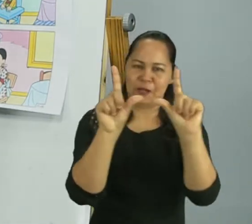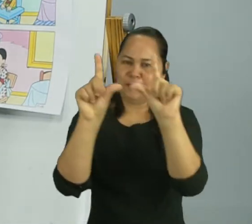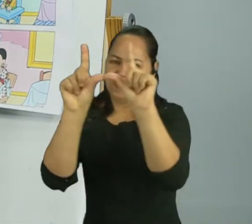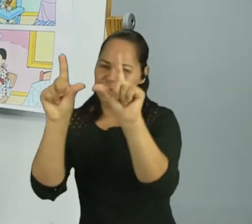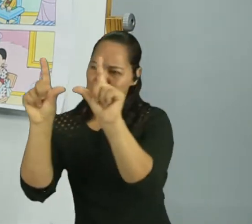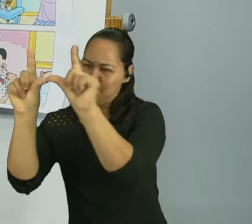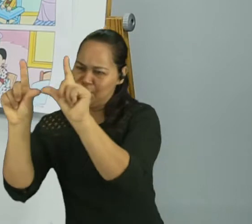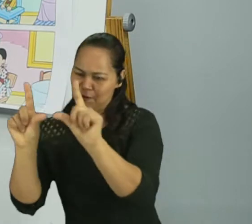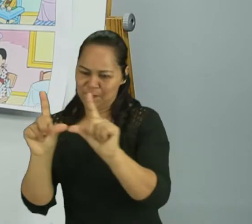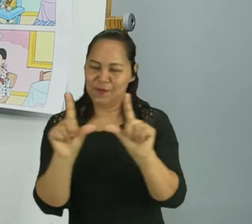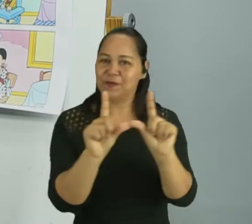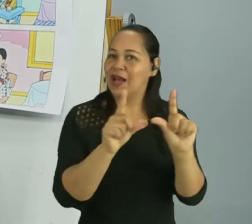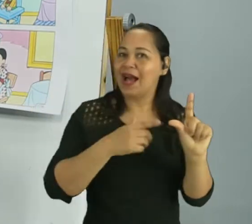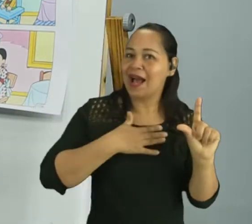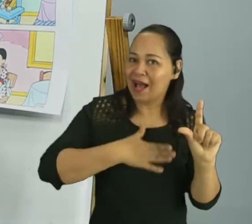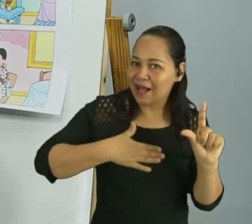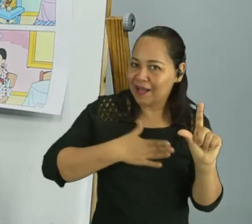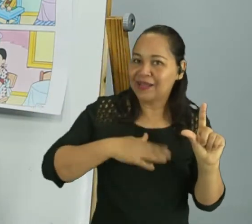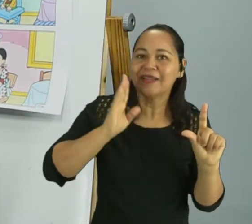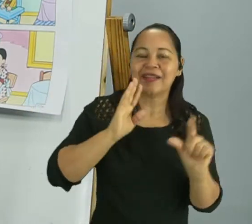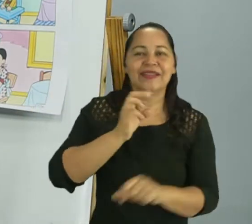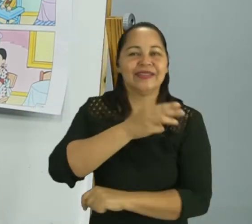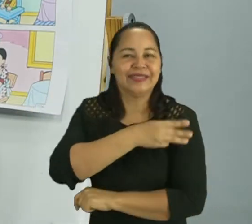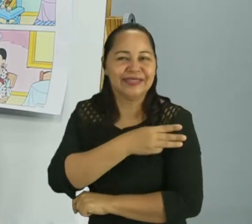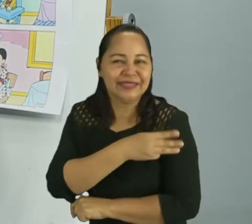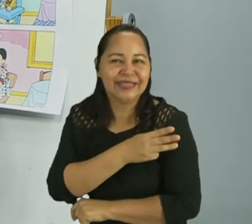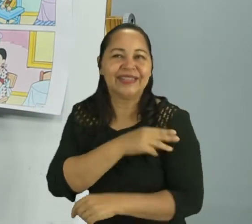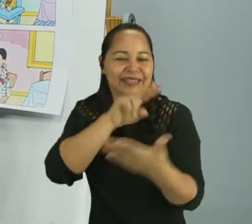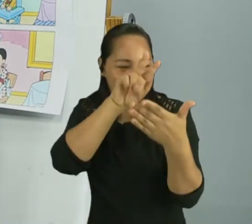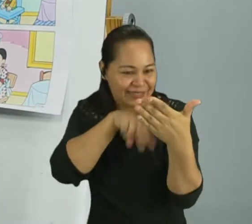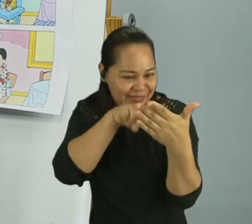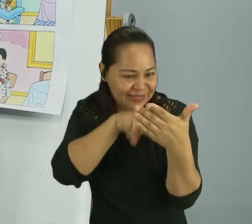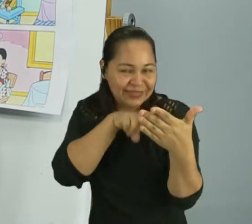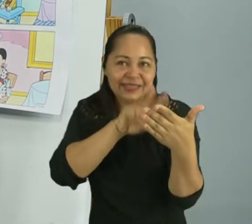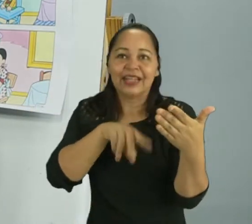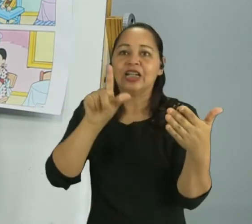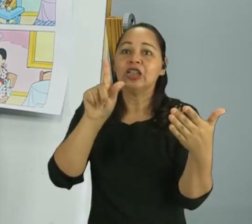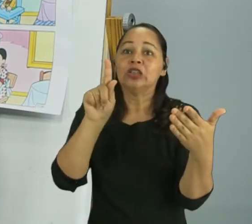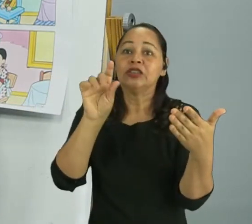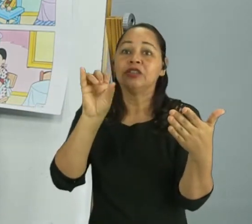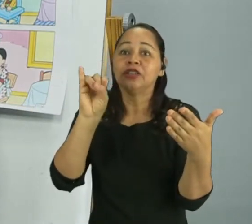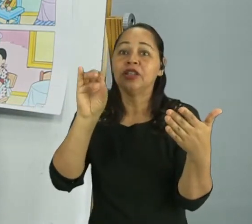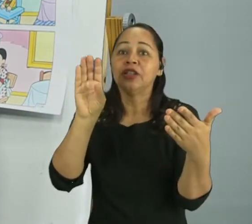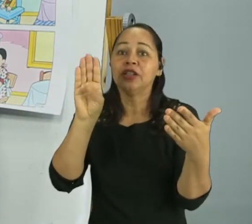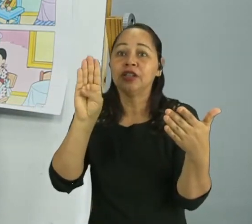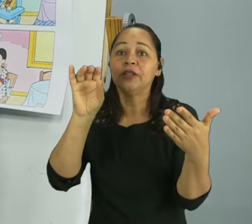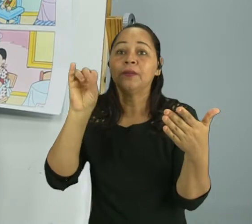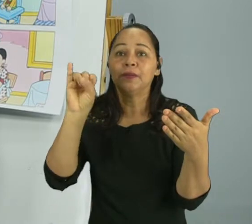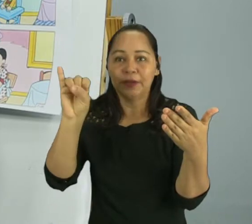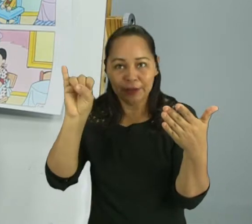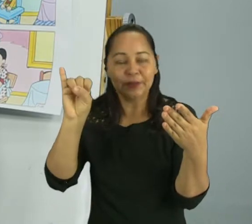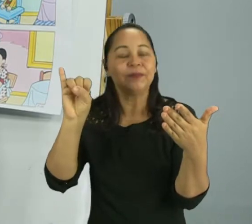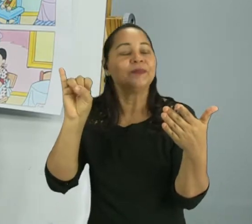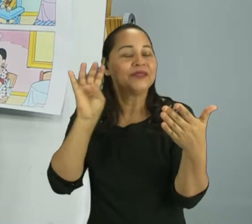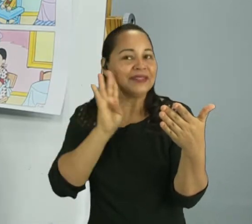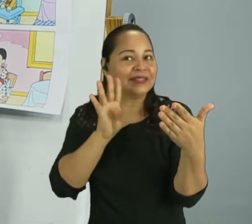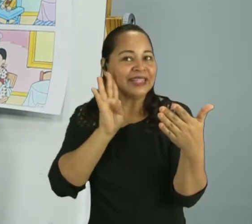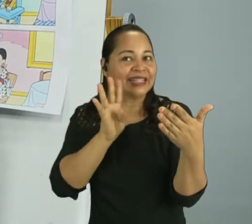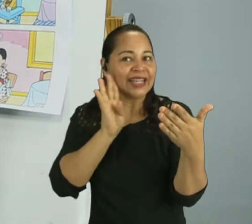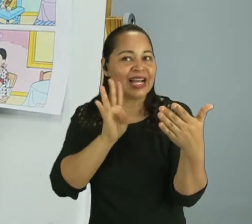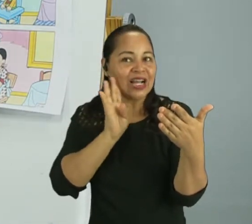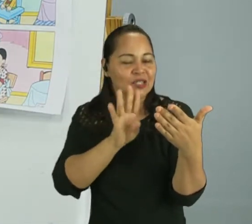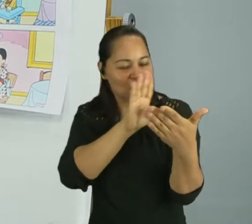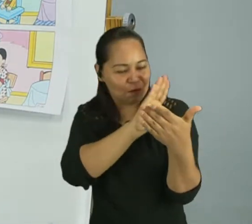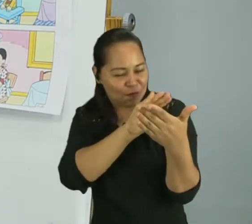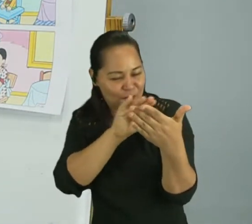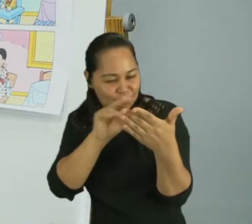você está aí, né, no terceiro aninho, você já leu muito gibi, não é verdade? Ou então você está